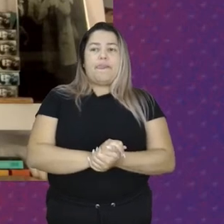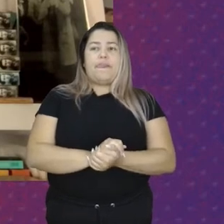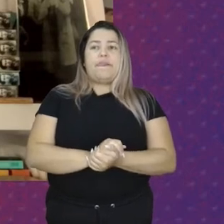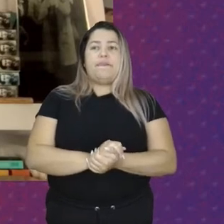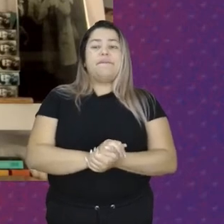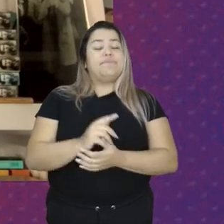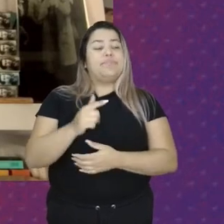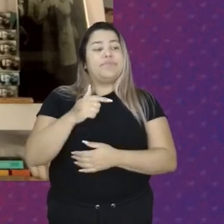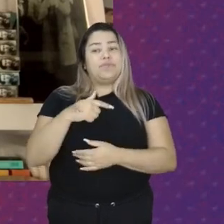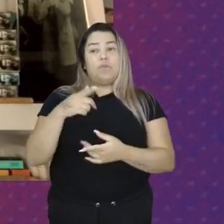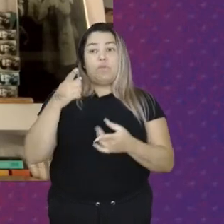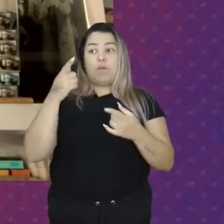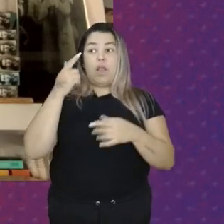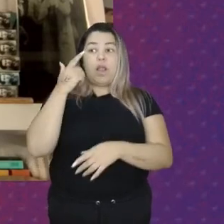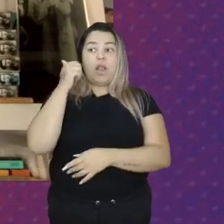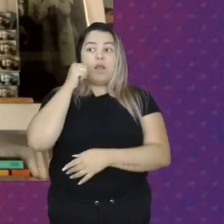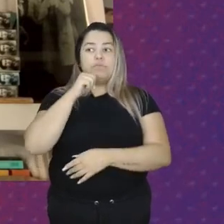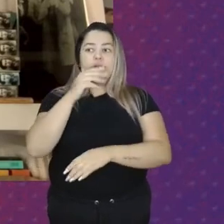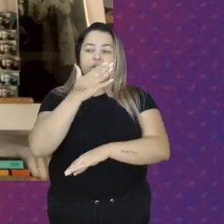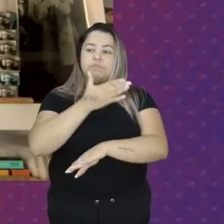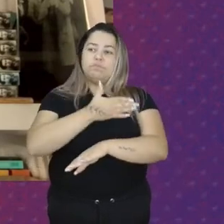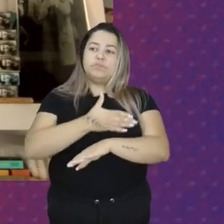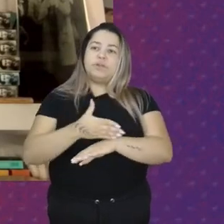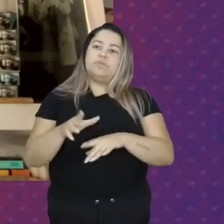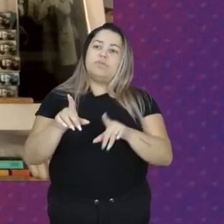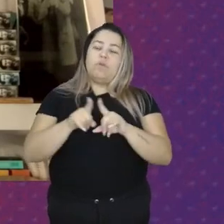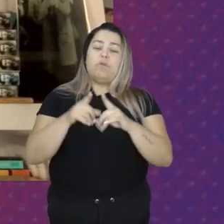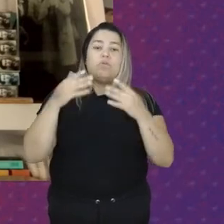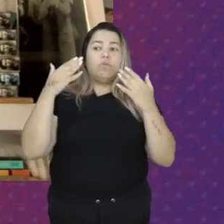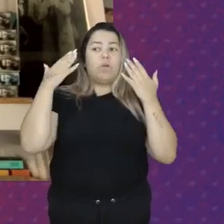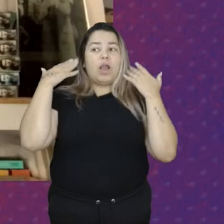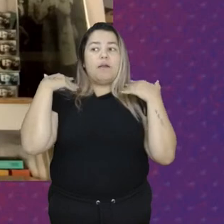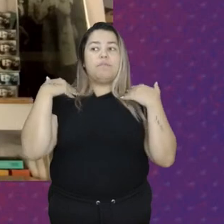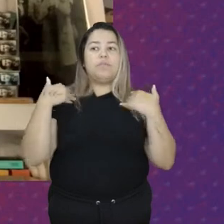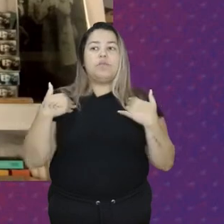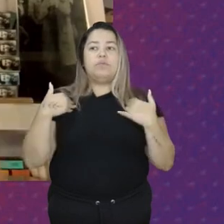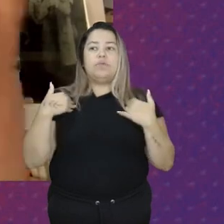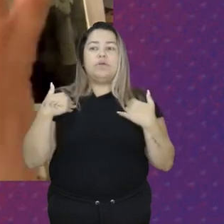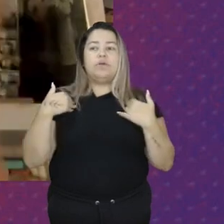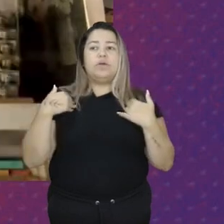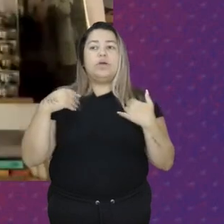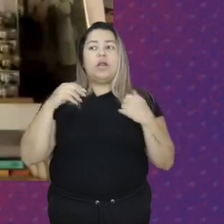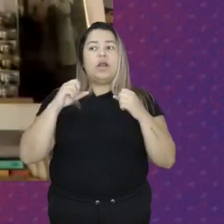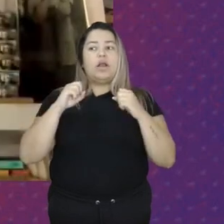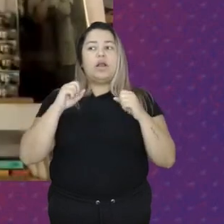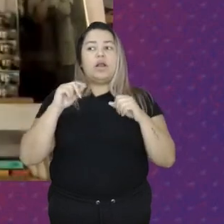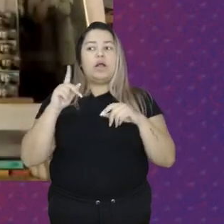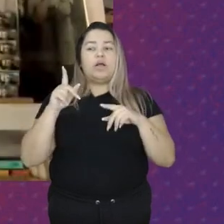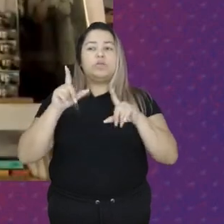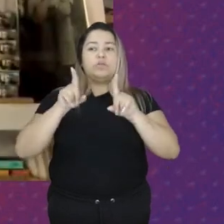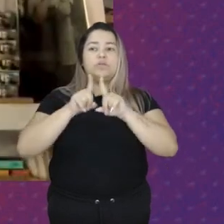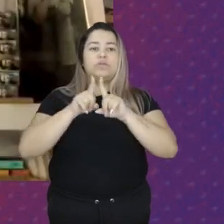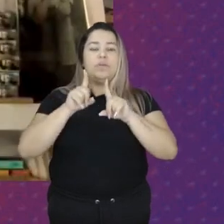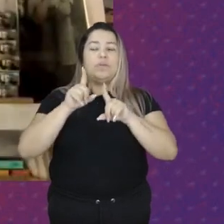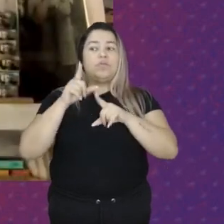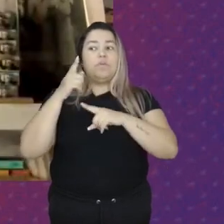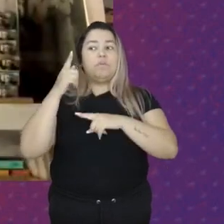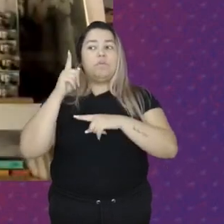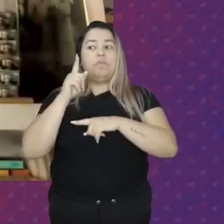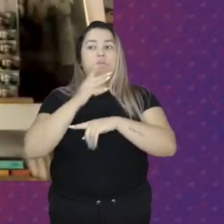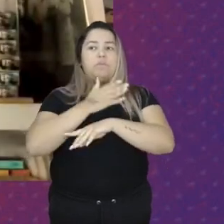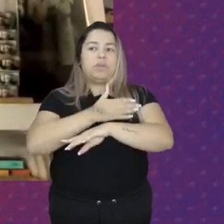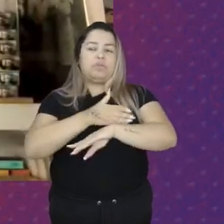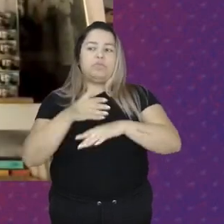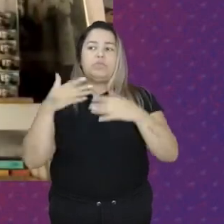Eu sou uma mulher branca, tenho cabelos claros, ficando grisalhos